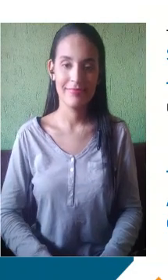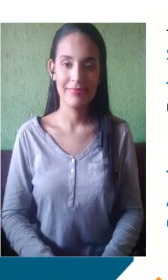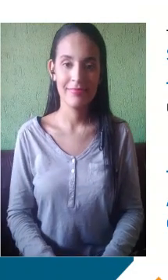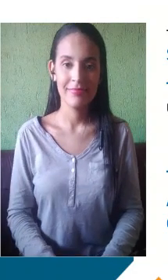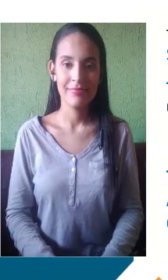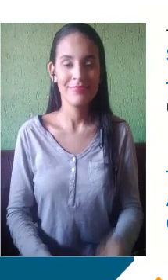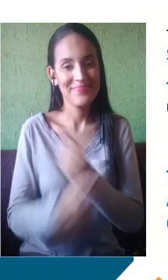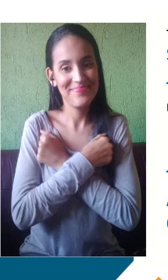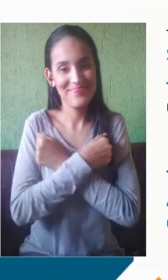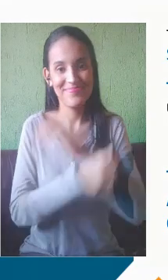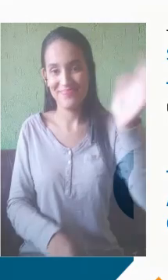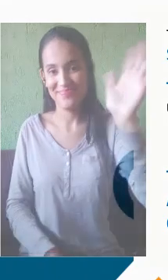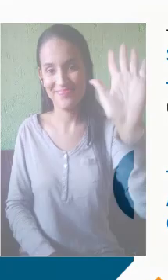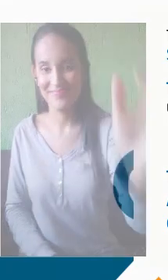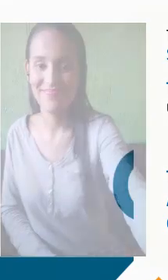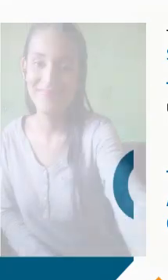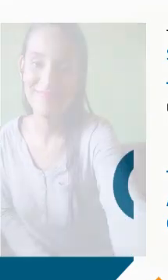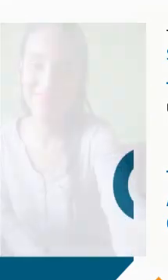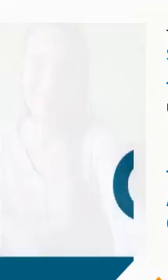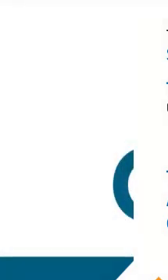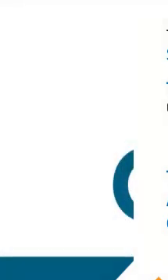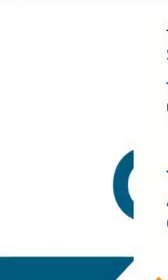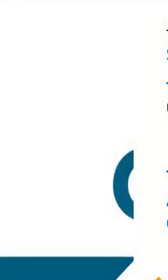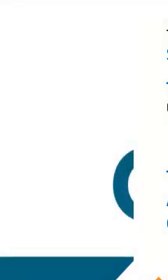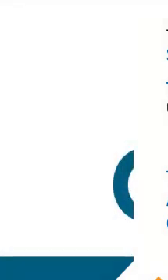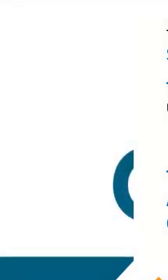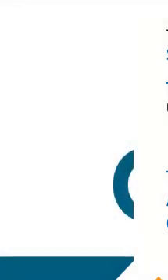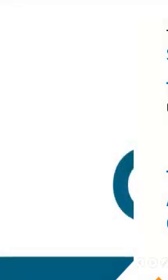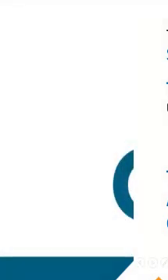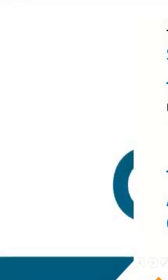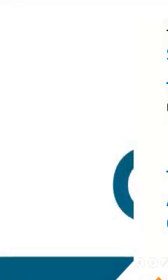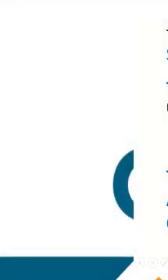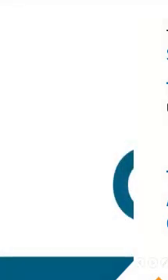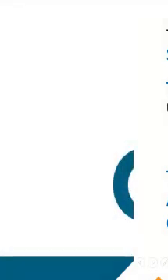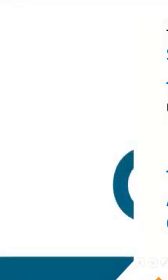depois buscar o mediador para discutir as questões. Abraços e até a próxima!